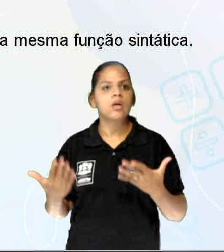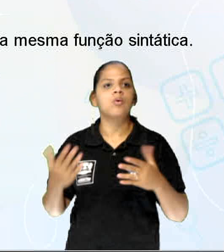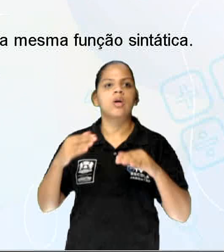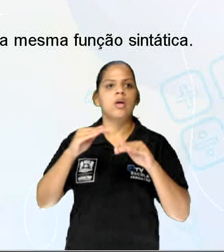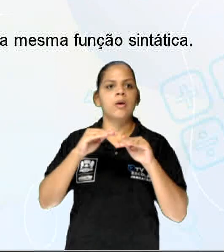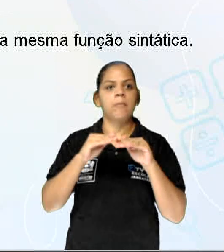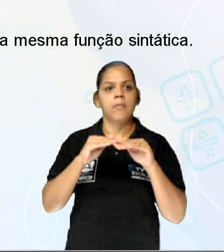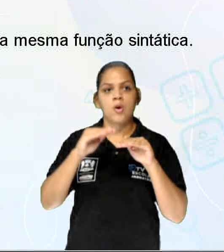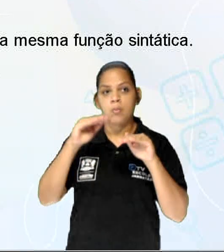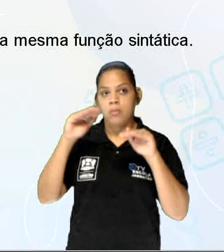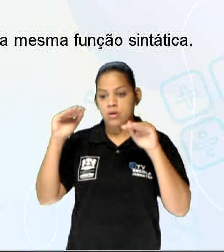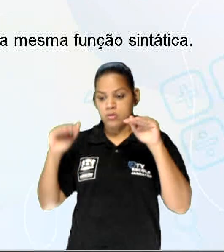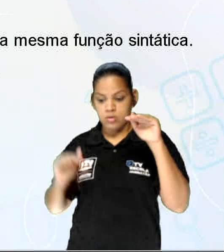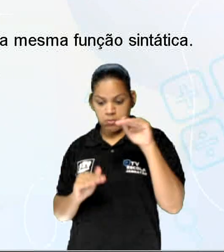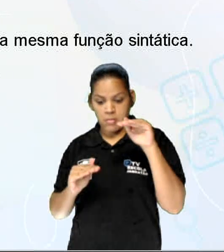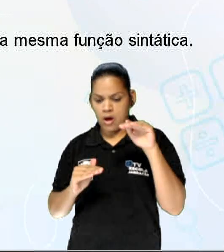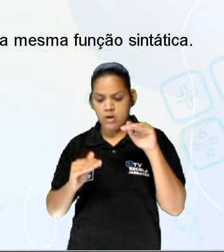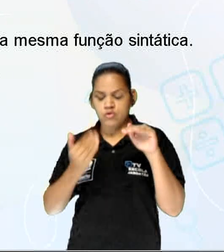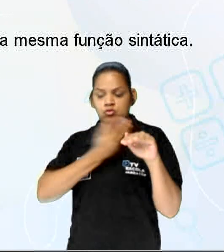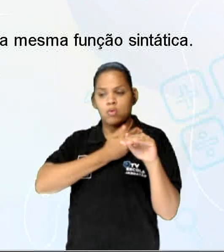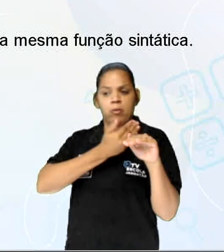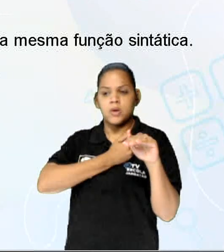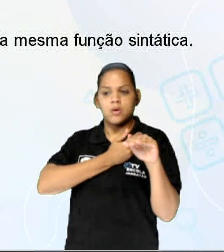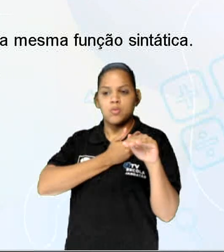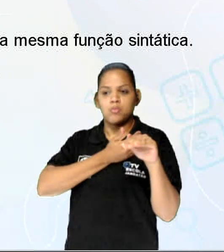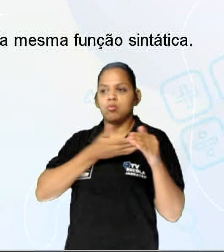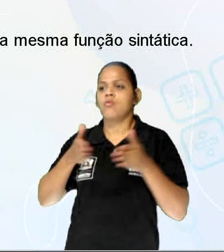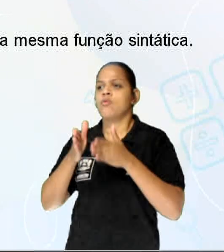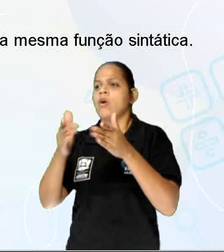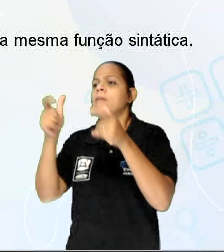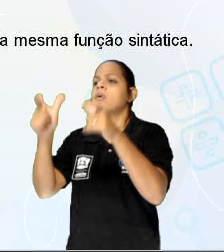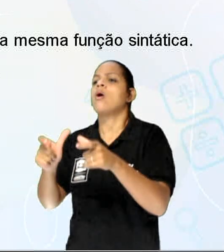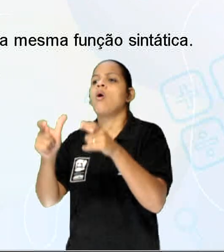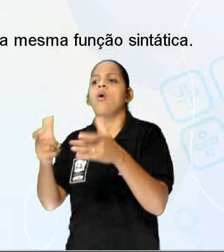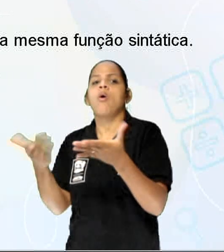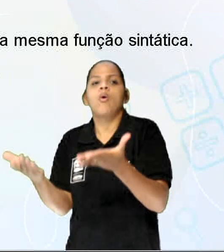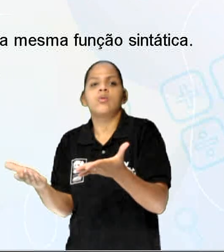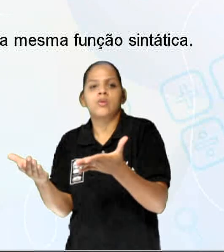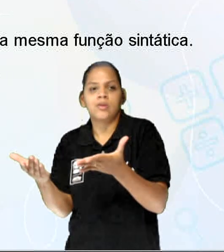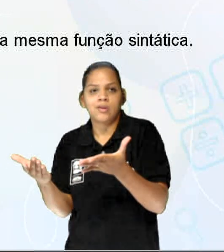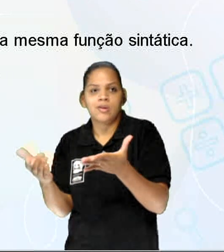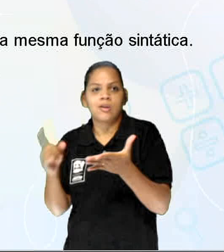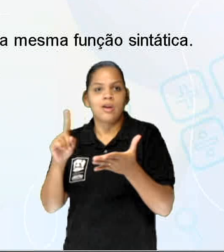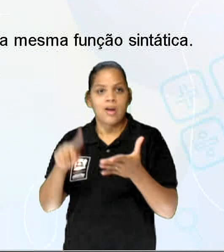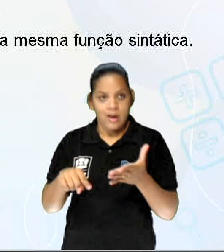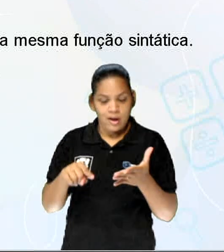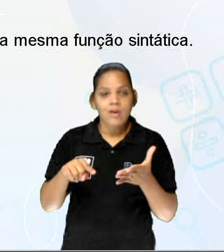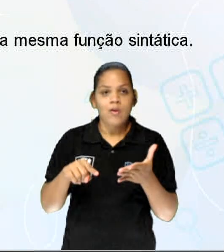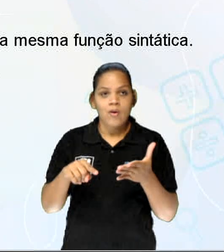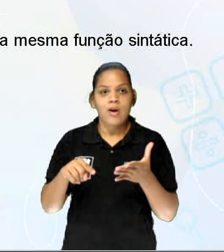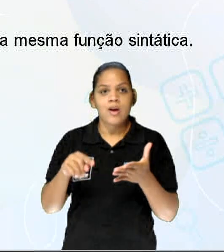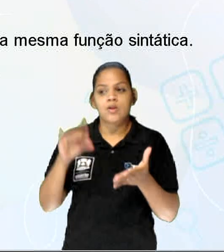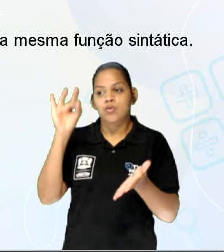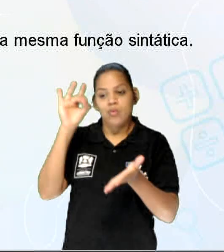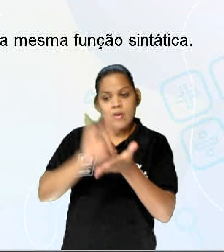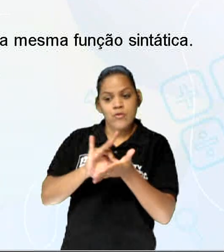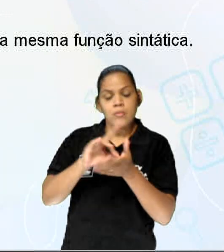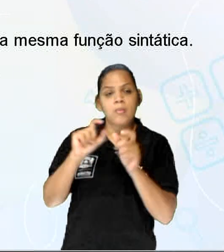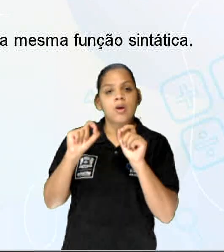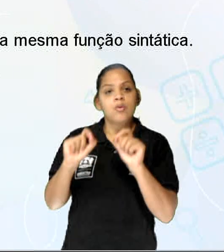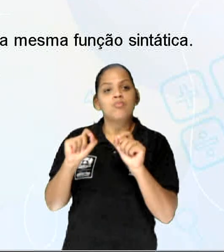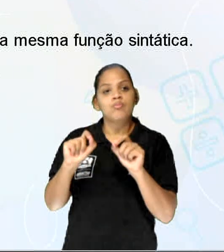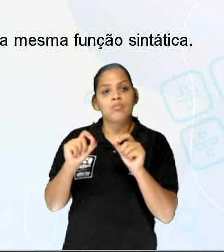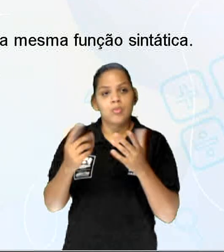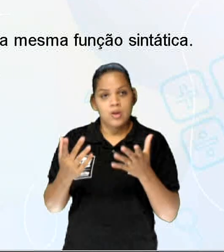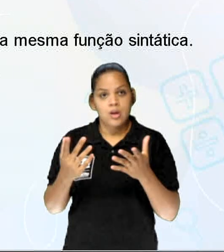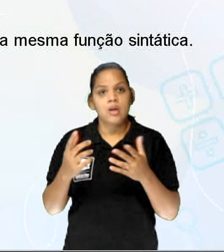baixo, amigo, para onde é que você vai? Fecha aspas. É correto afirmar que. Então, nós temos aí esses dois